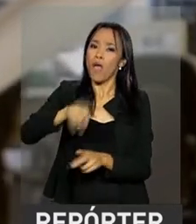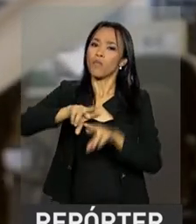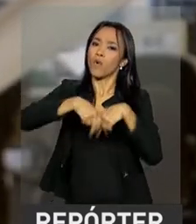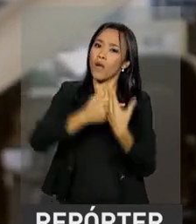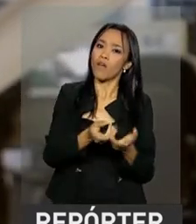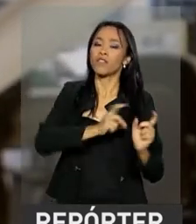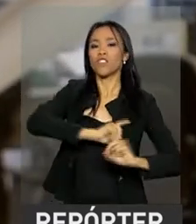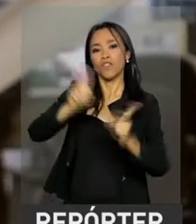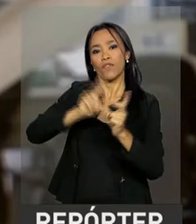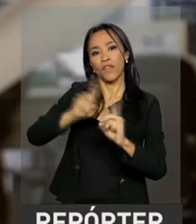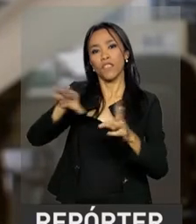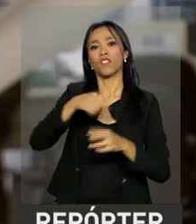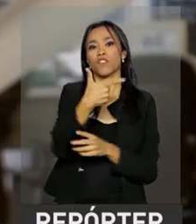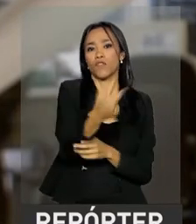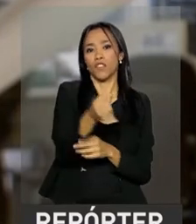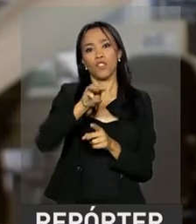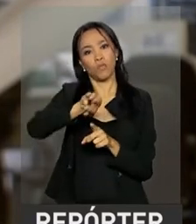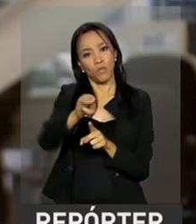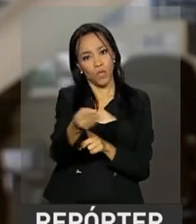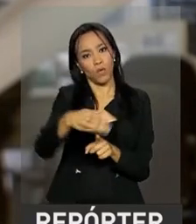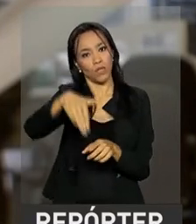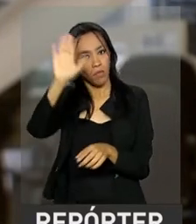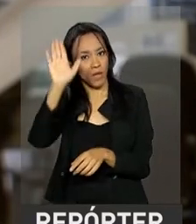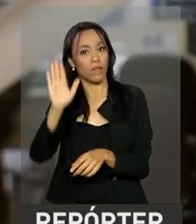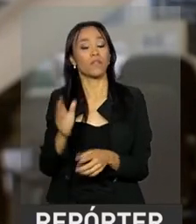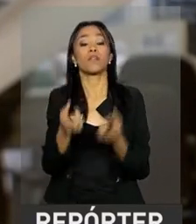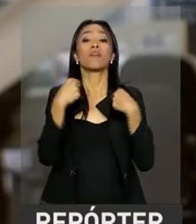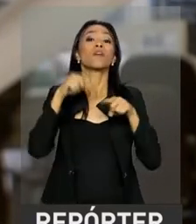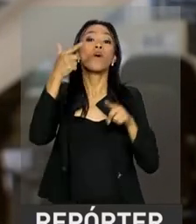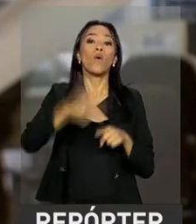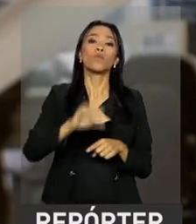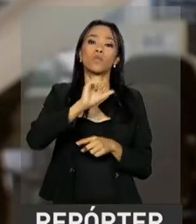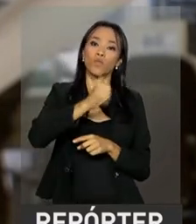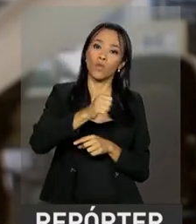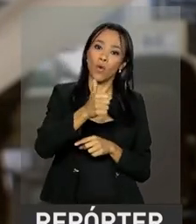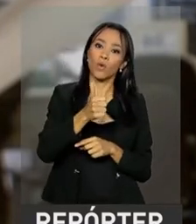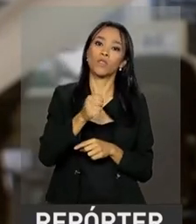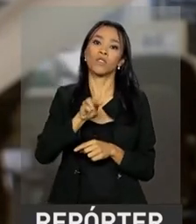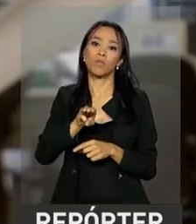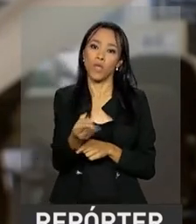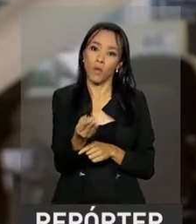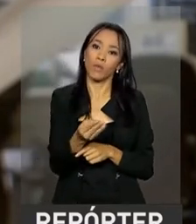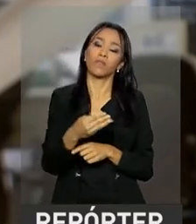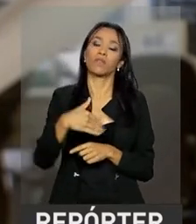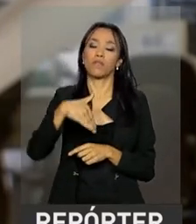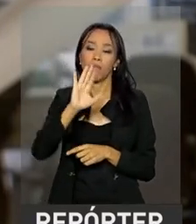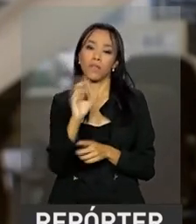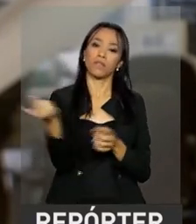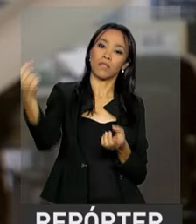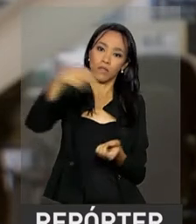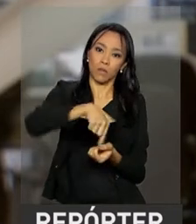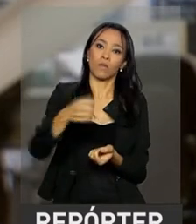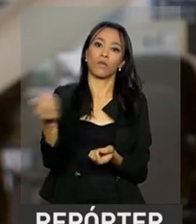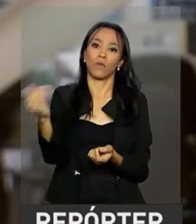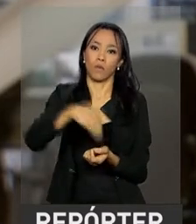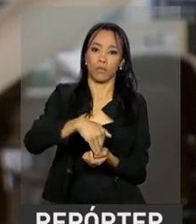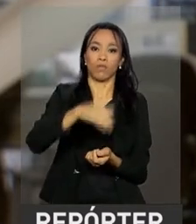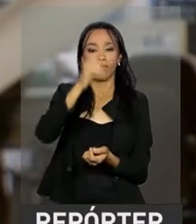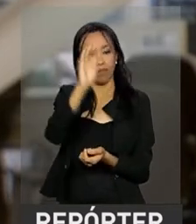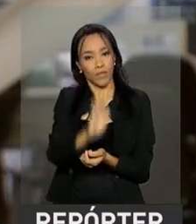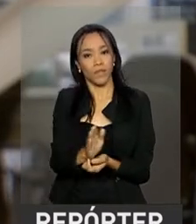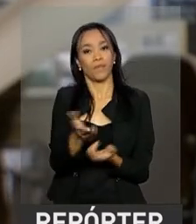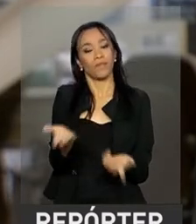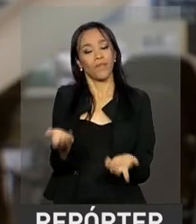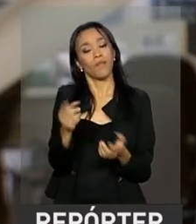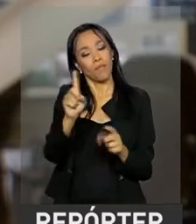de 20 bilhões e 400 milhões e importações de 11 milhões 854 milhões por hora são essas